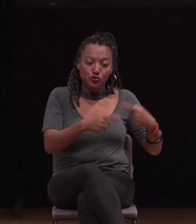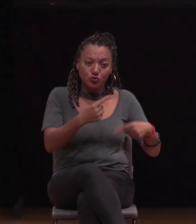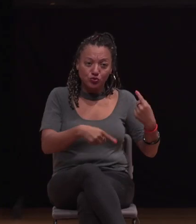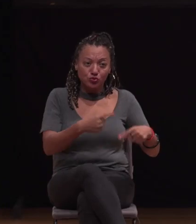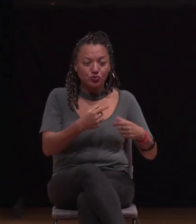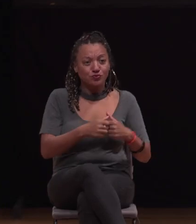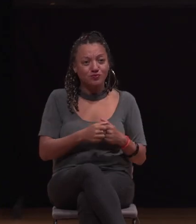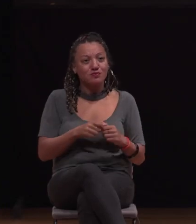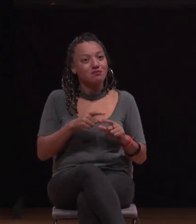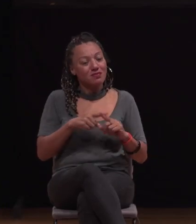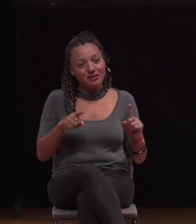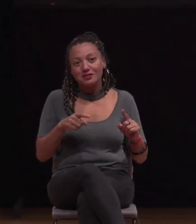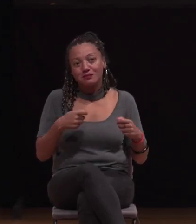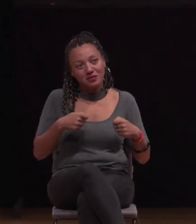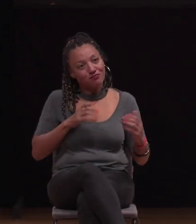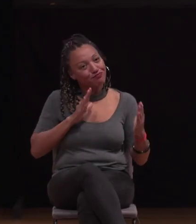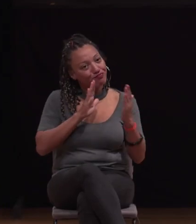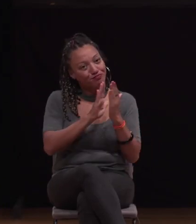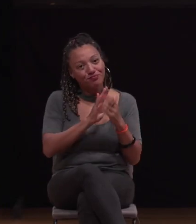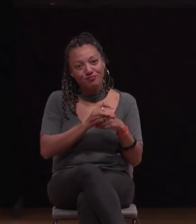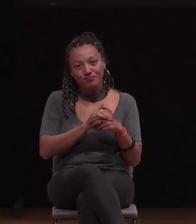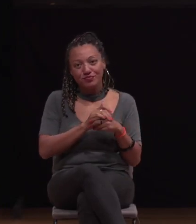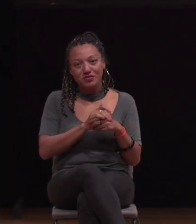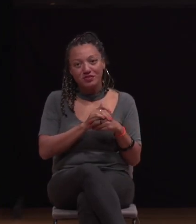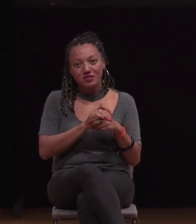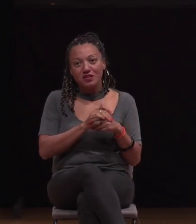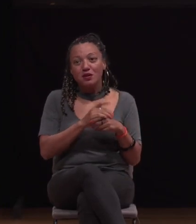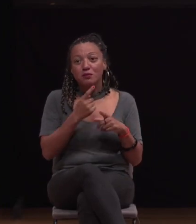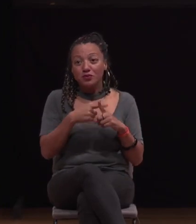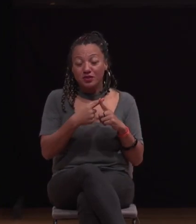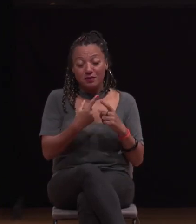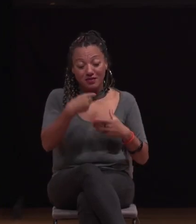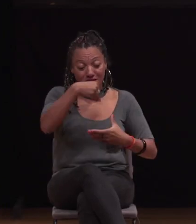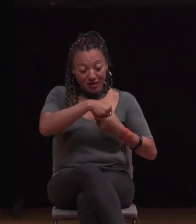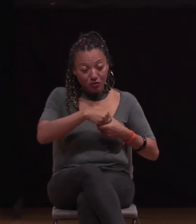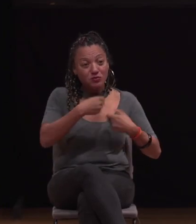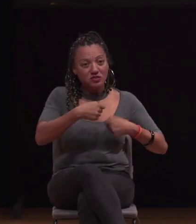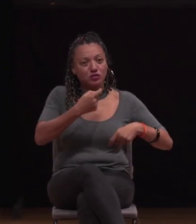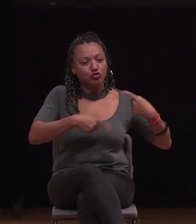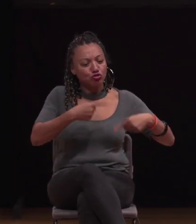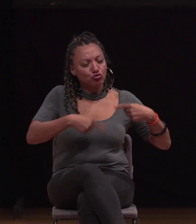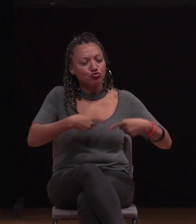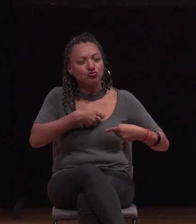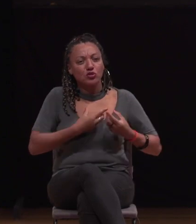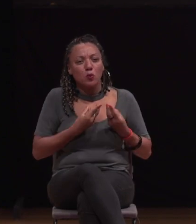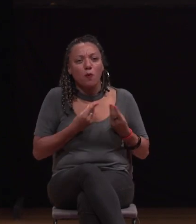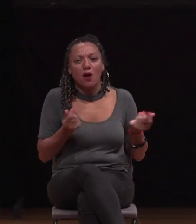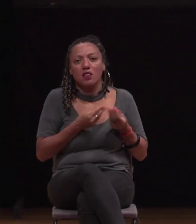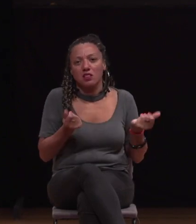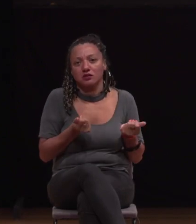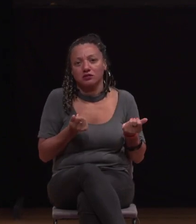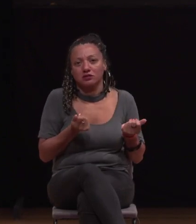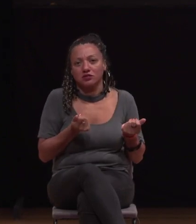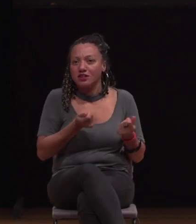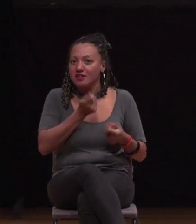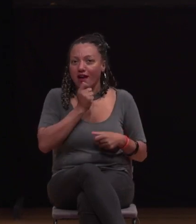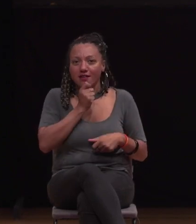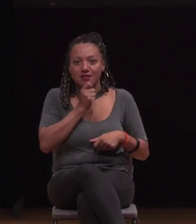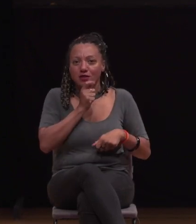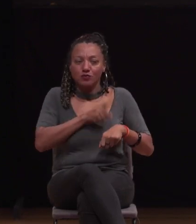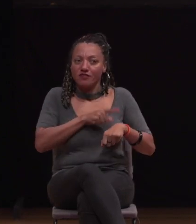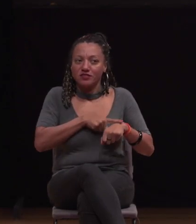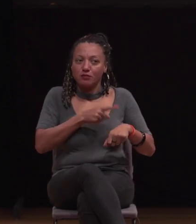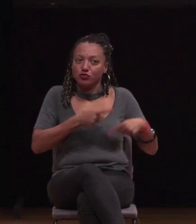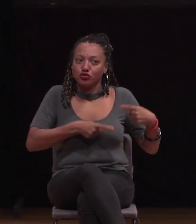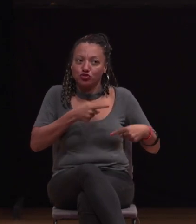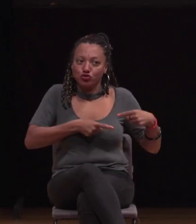não desarma. Ele só desarma depois que a discussão interna for qualificada. E a gente não teve tempo para fazer isso ainda. E